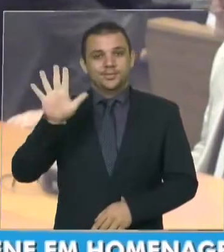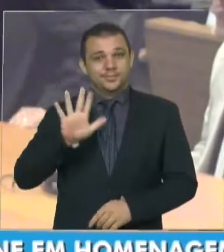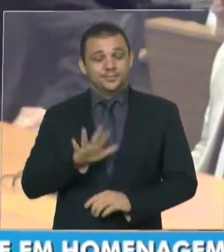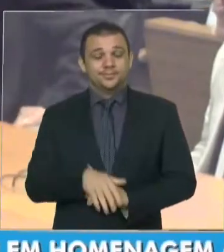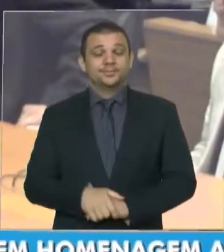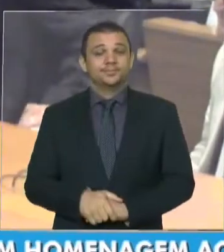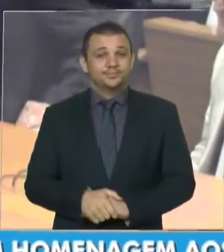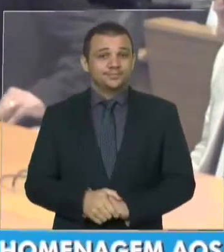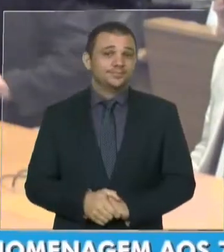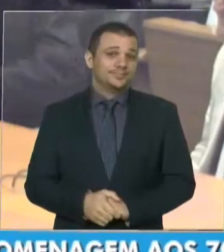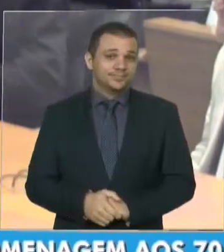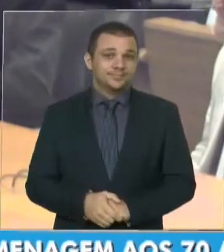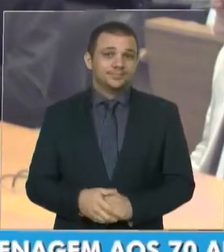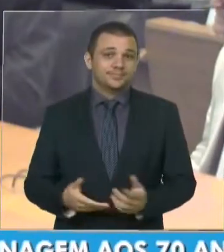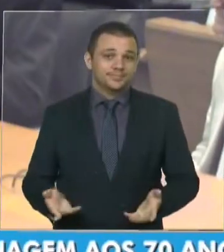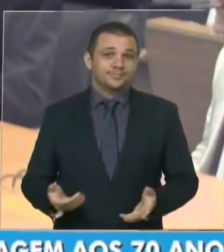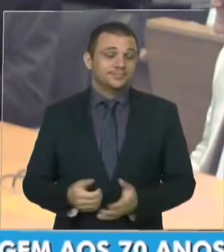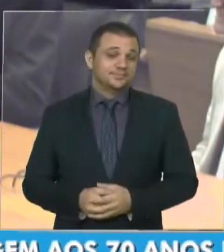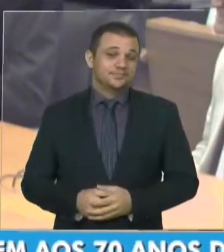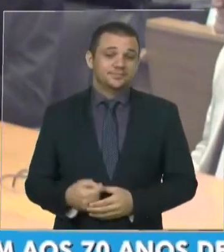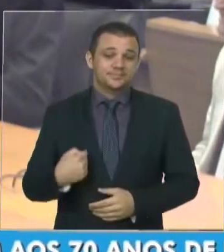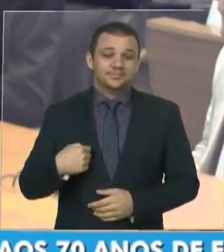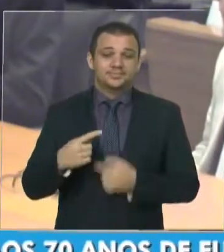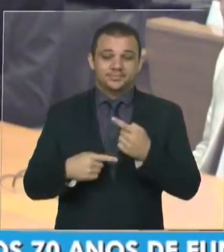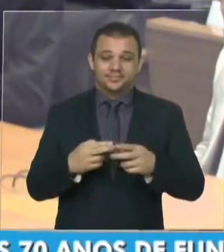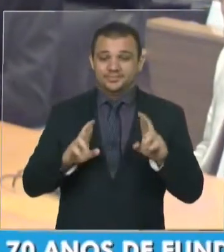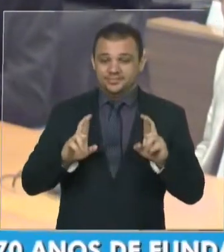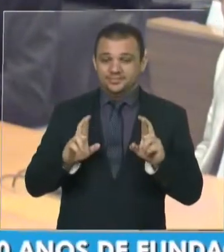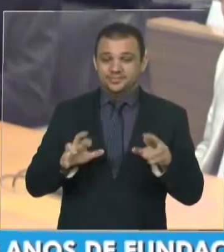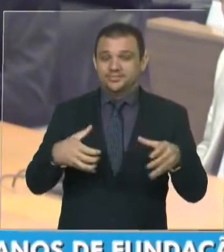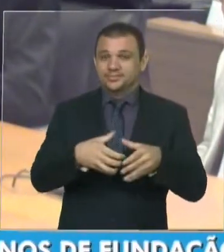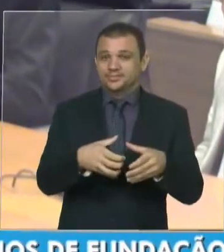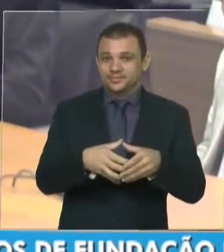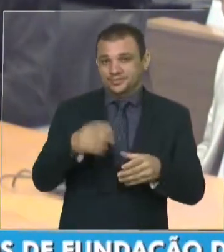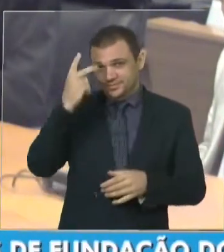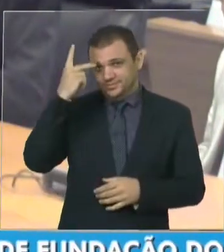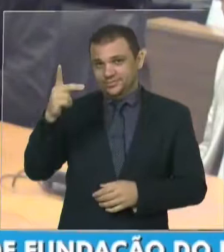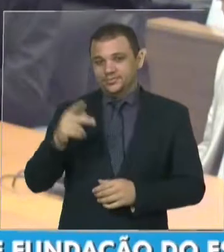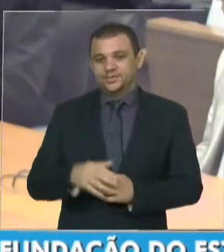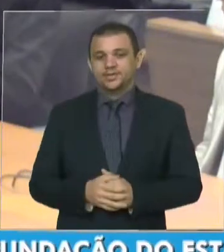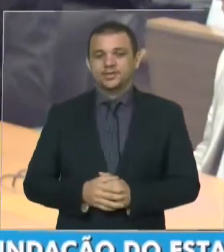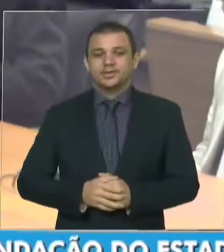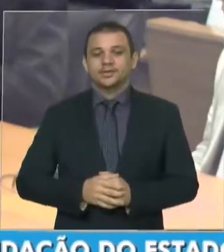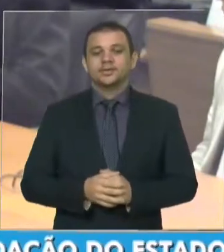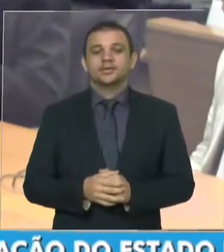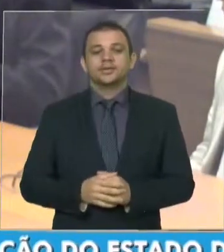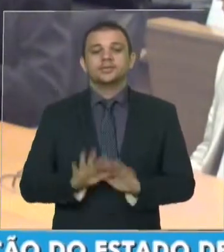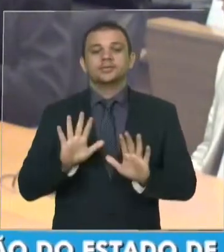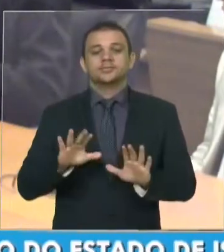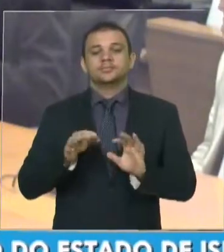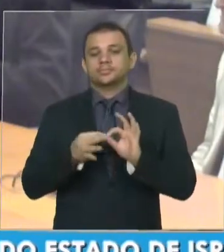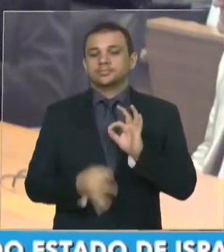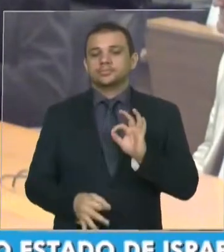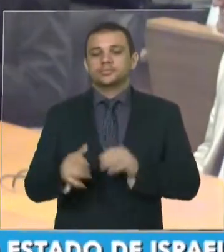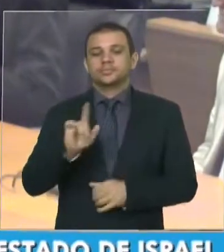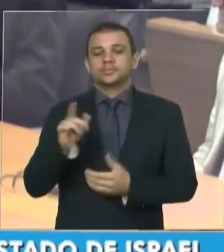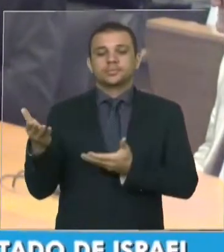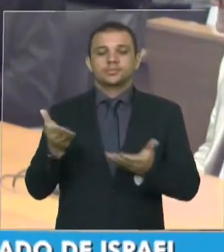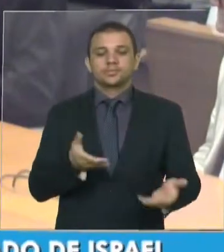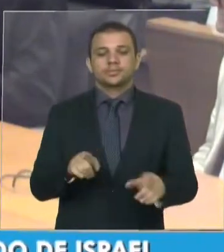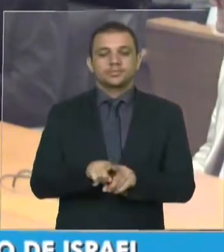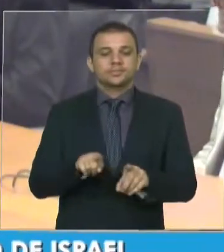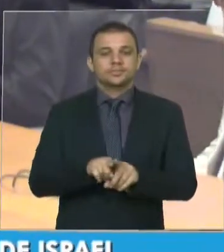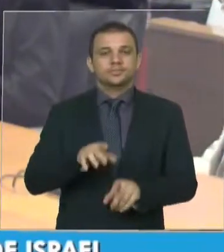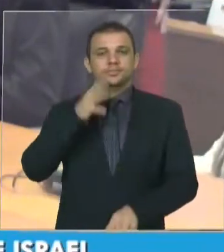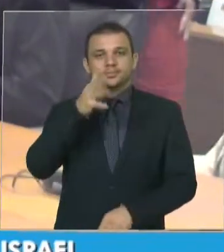Depois eu dou uma torcida do papão para o senhor, embaixador. Sem muita delongas, vamos receber com muito carinho.